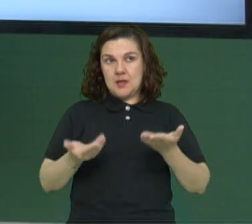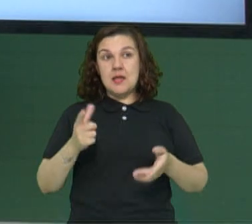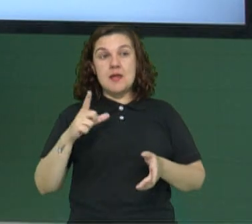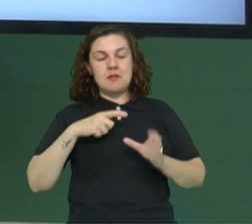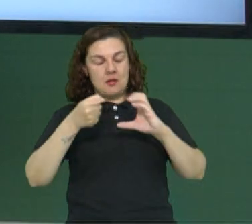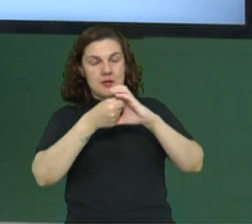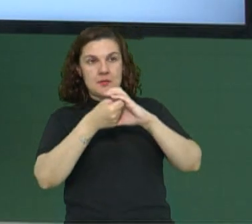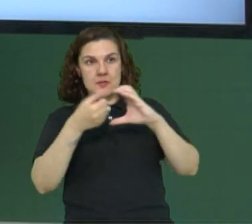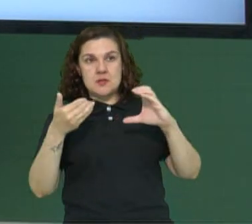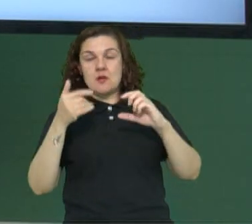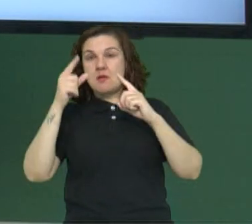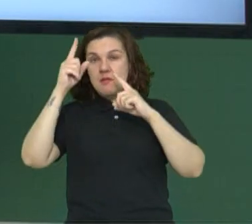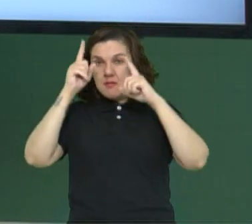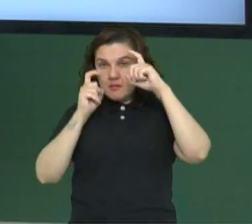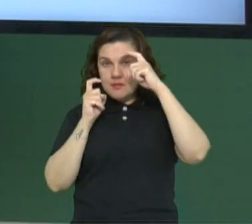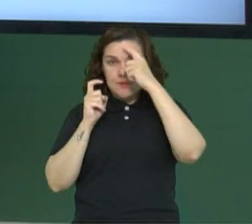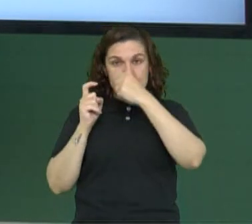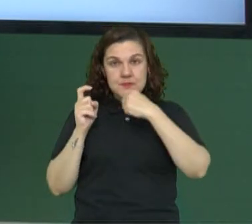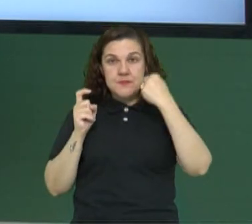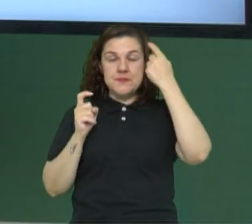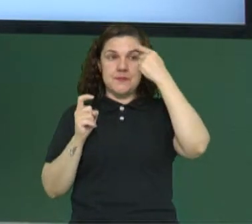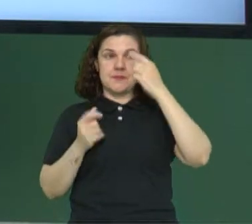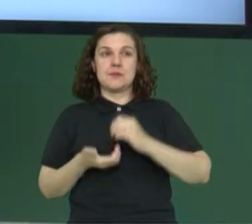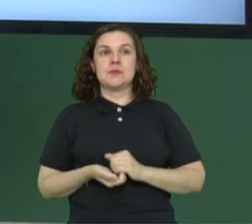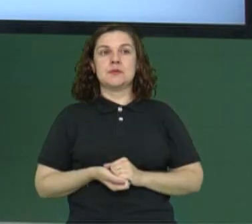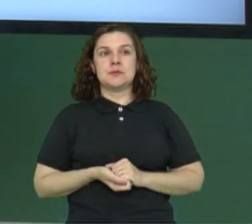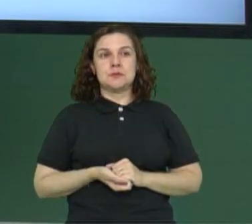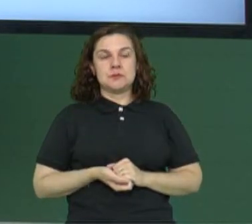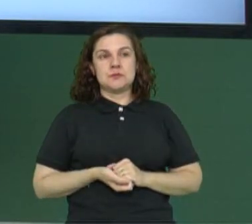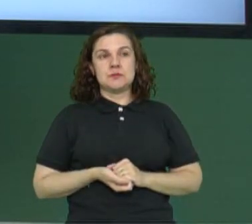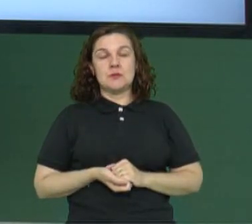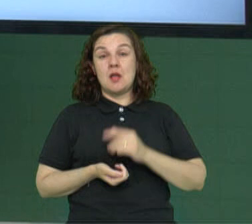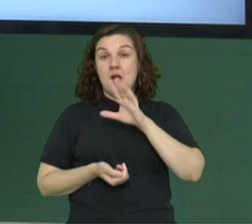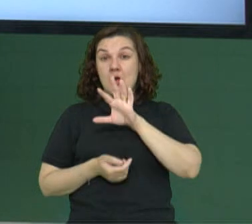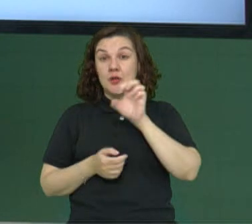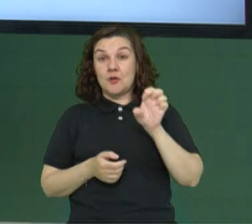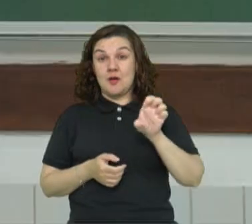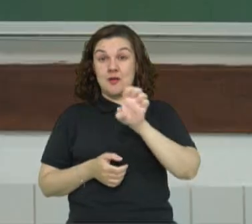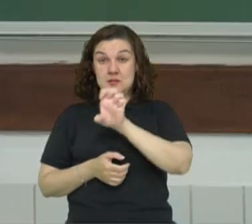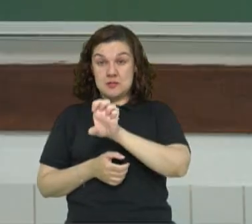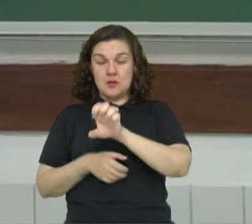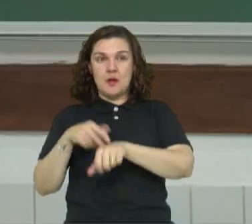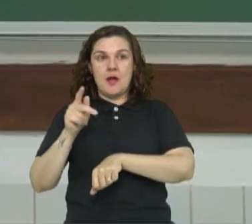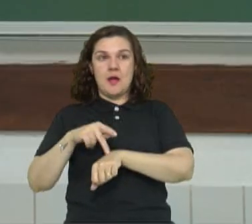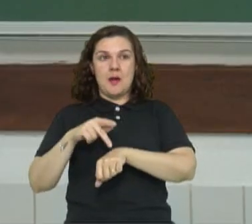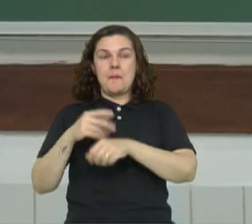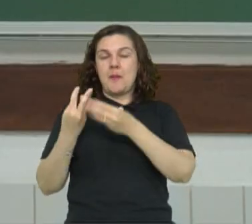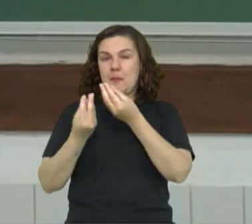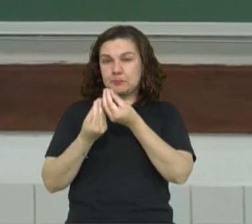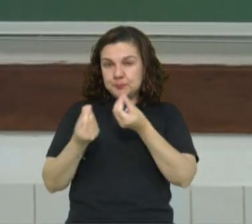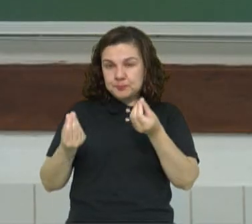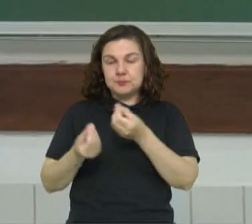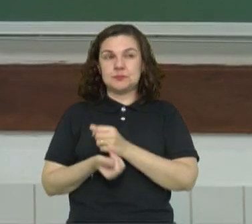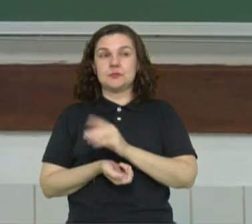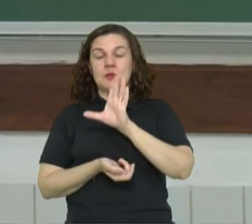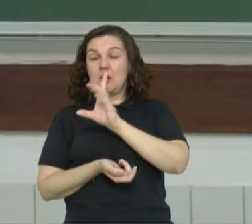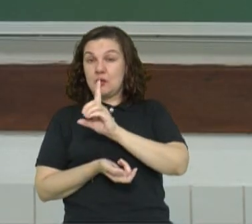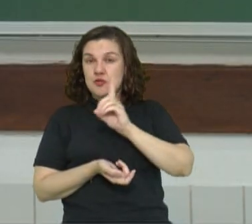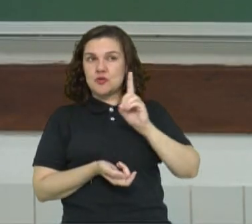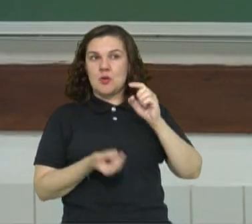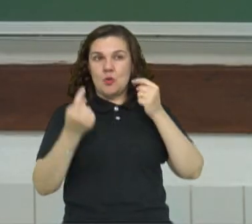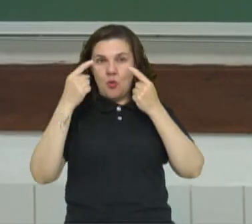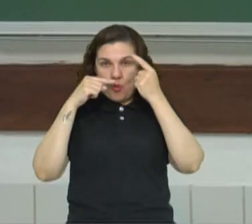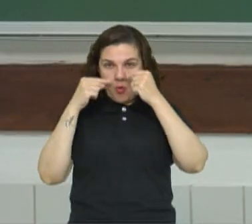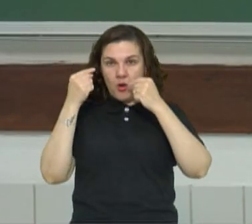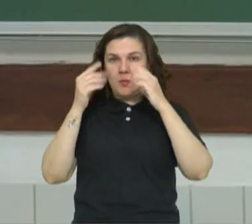mesmas características. Essa do lado esquerdo, a pedra é um pouco mais porosa, o olhar